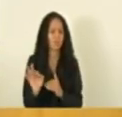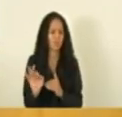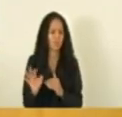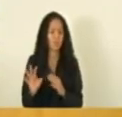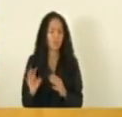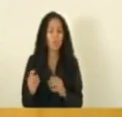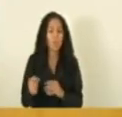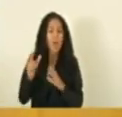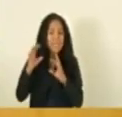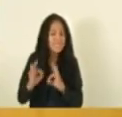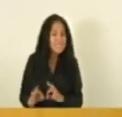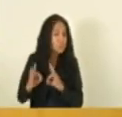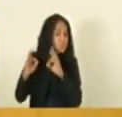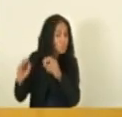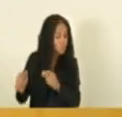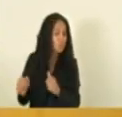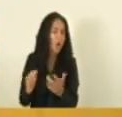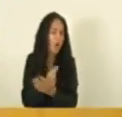quase em tudo